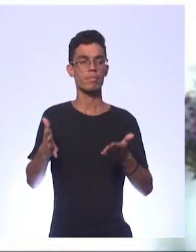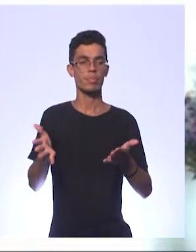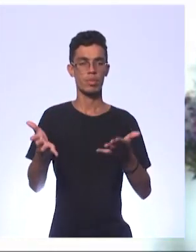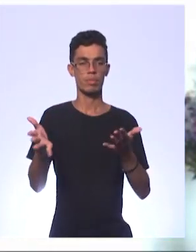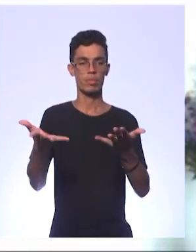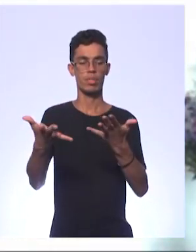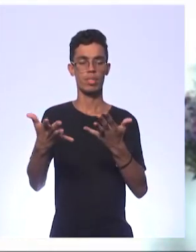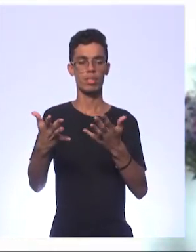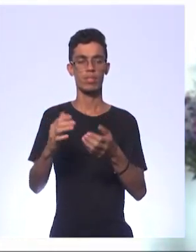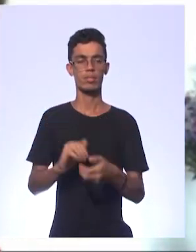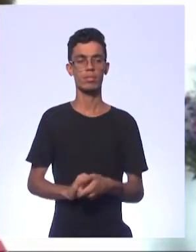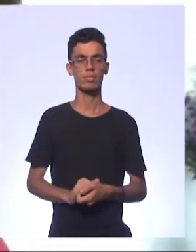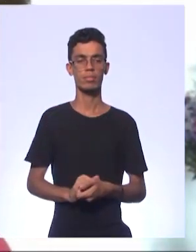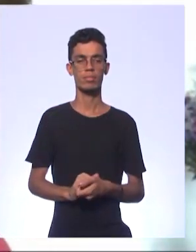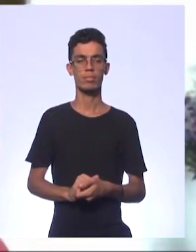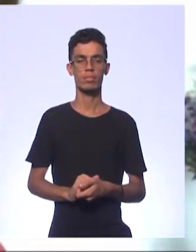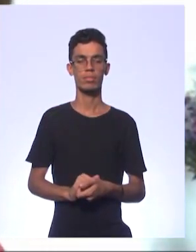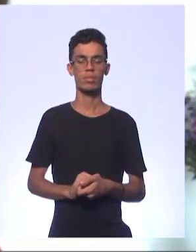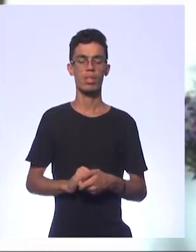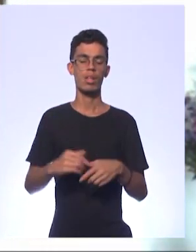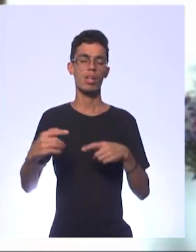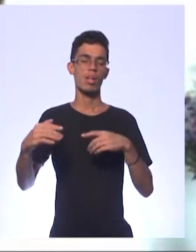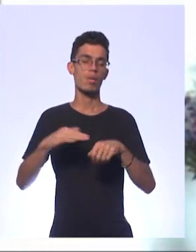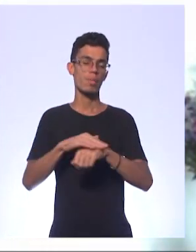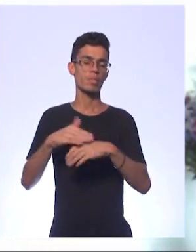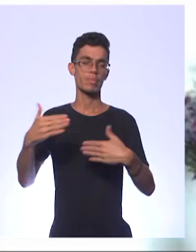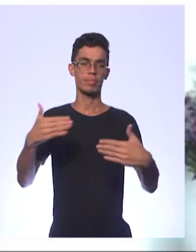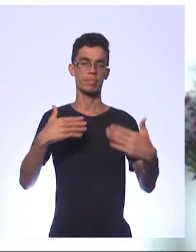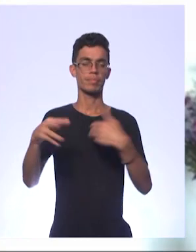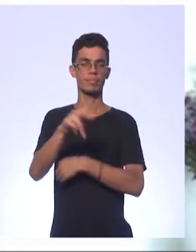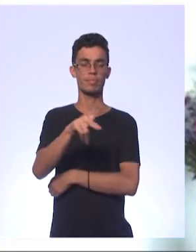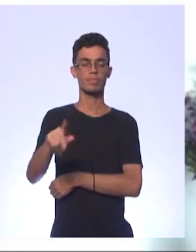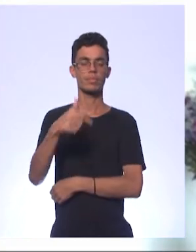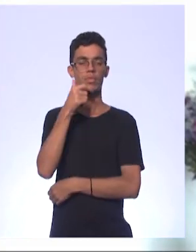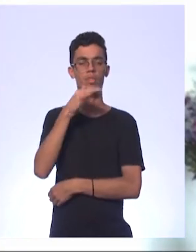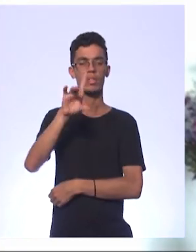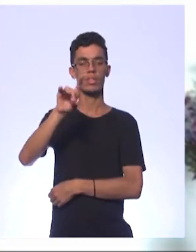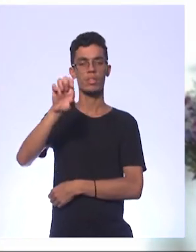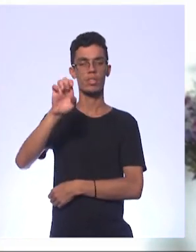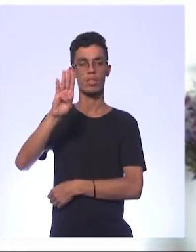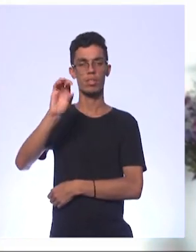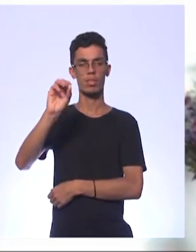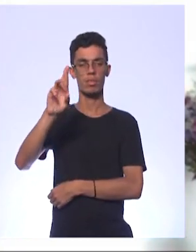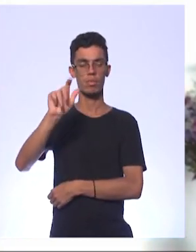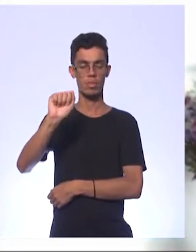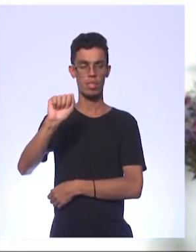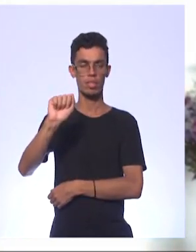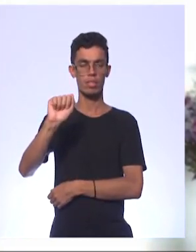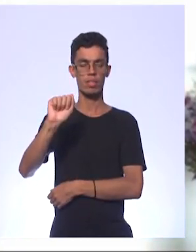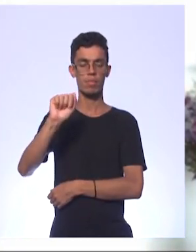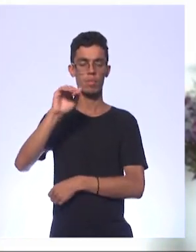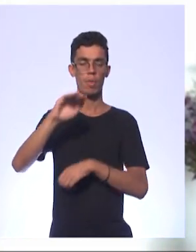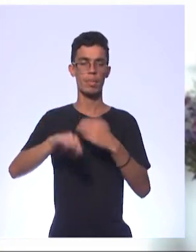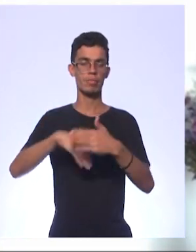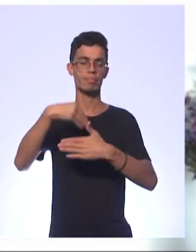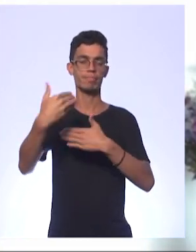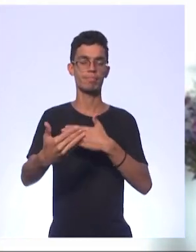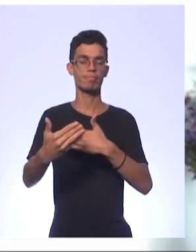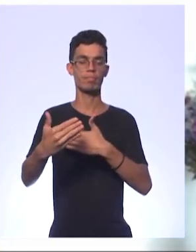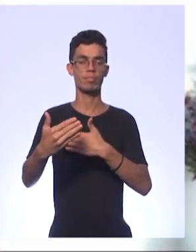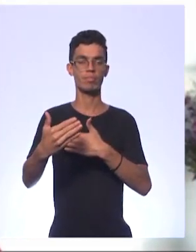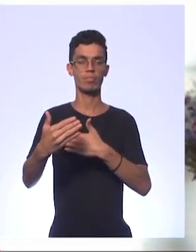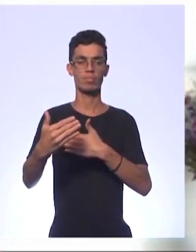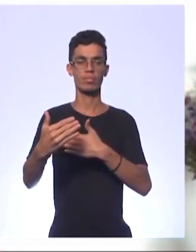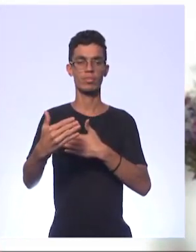que esse final de discussão foi ótimo, porque a professora Débora está dizendo que uma visão de fora, do estúdio,